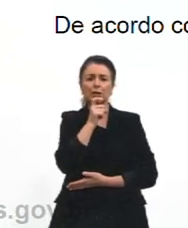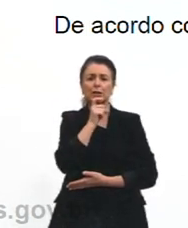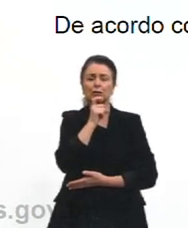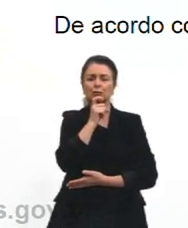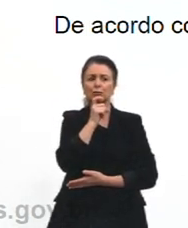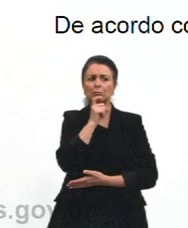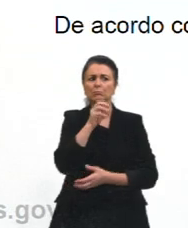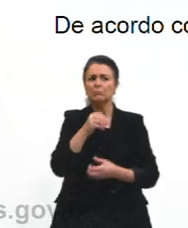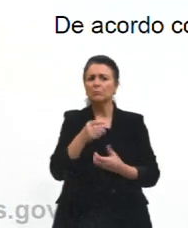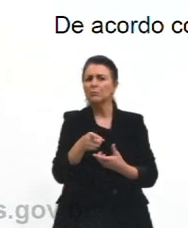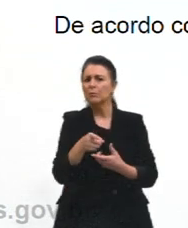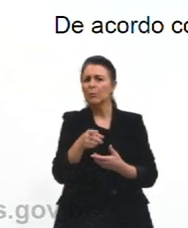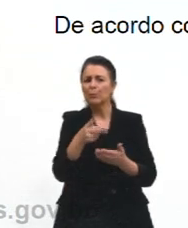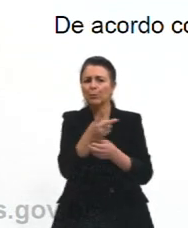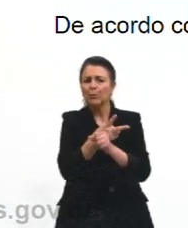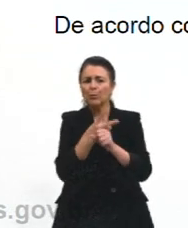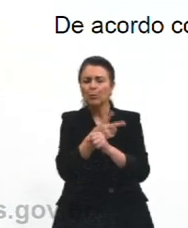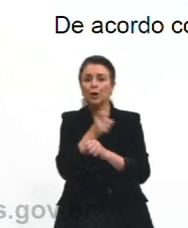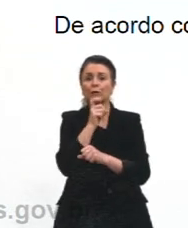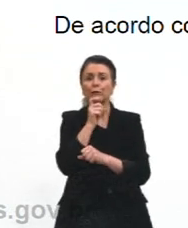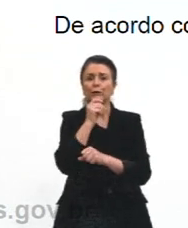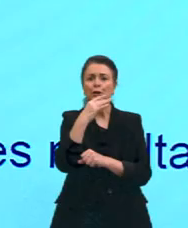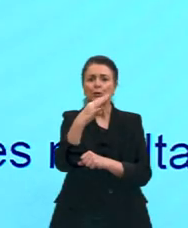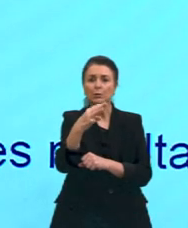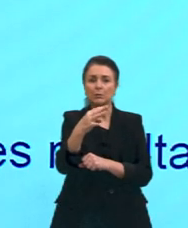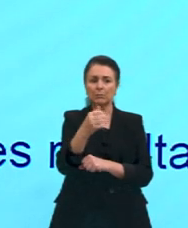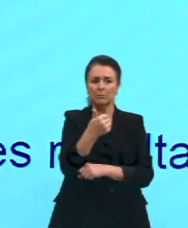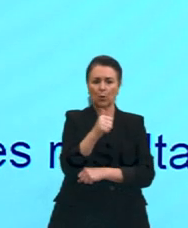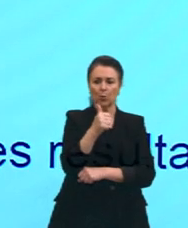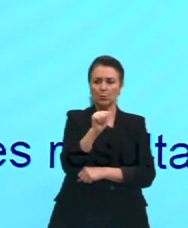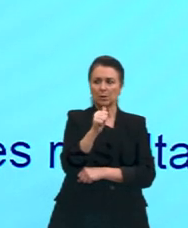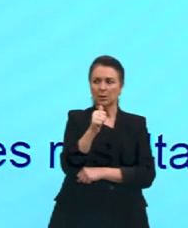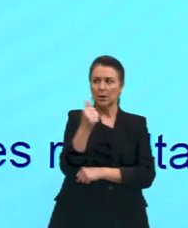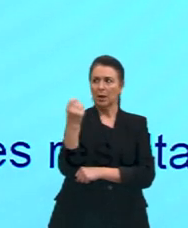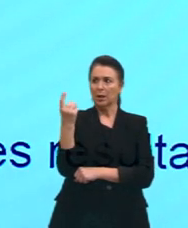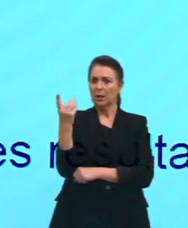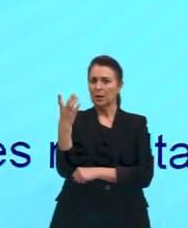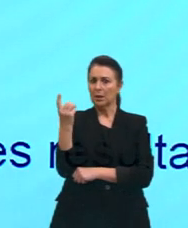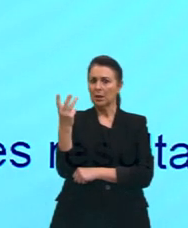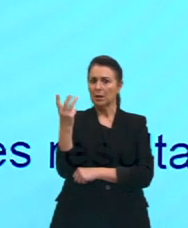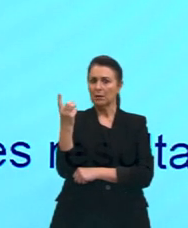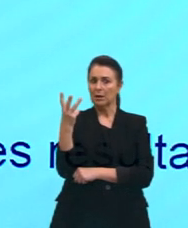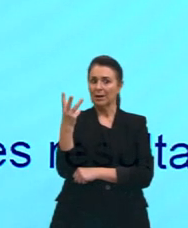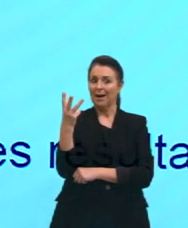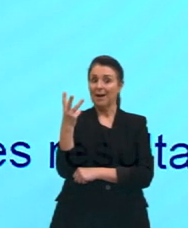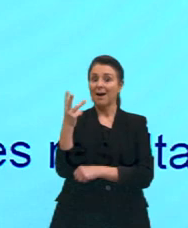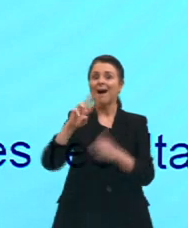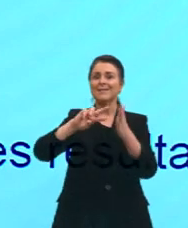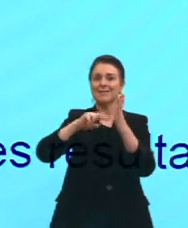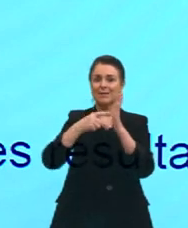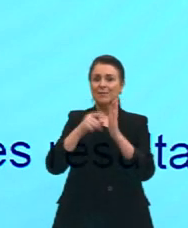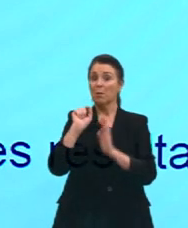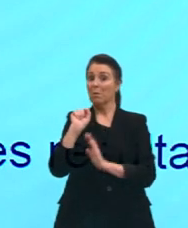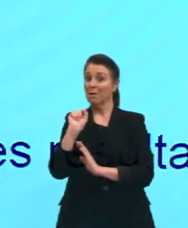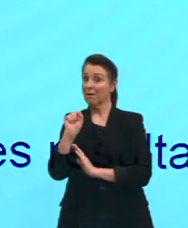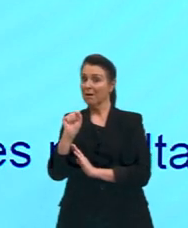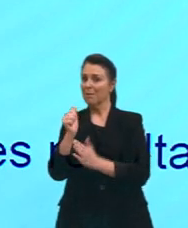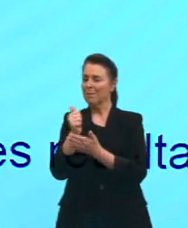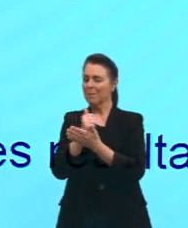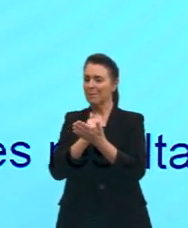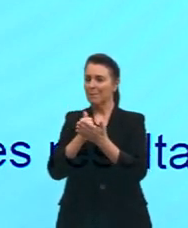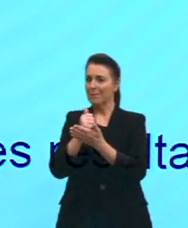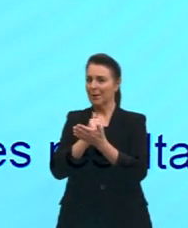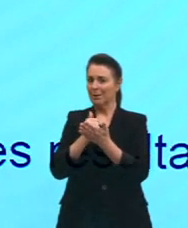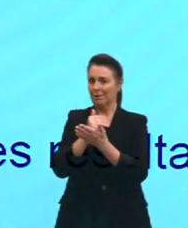está o verde aqui tá no 11 a 13 Então significa que é uma base né caráter